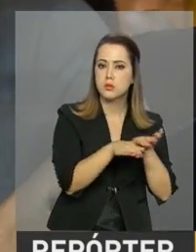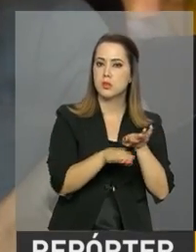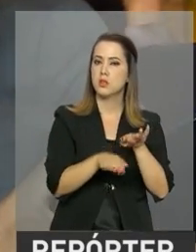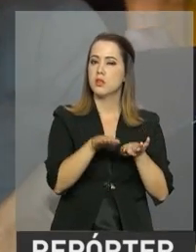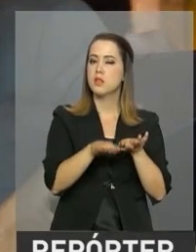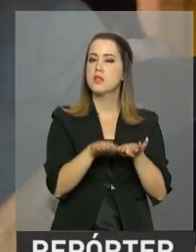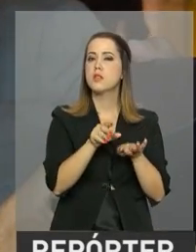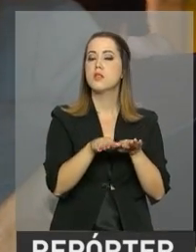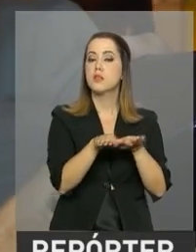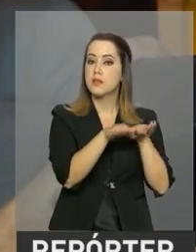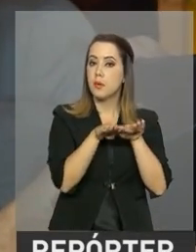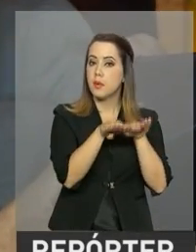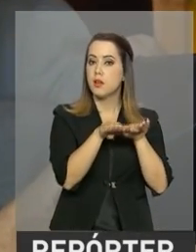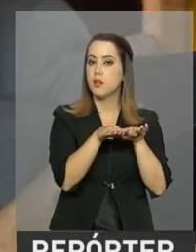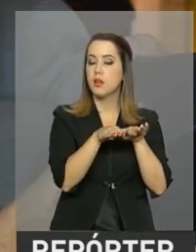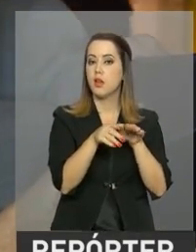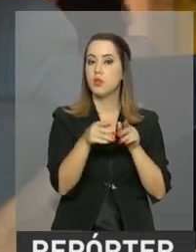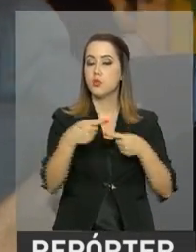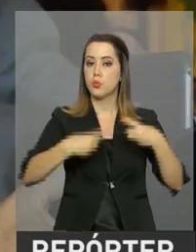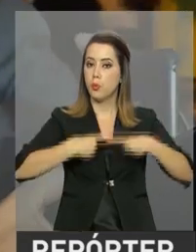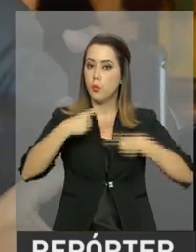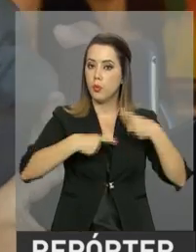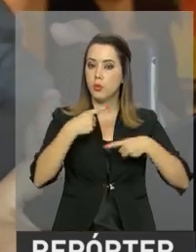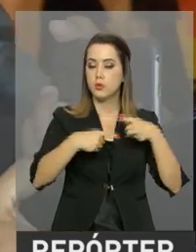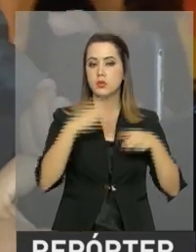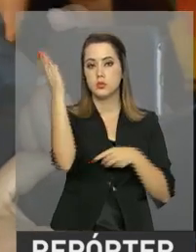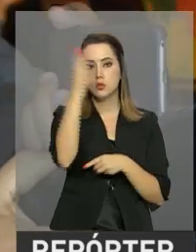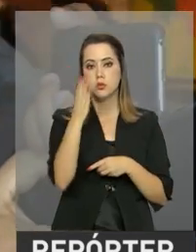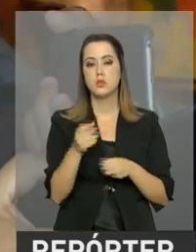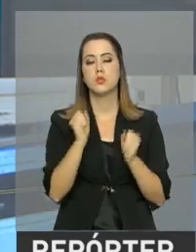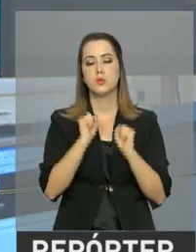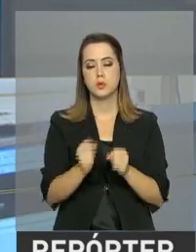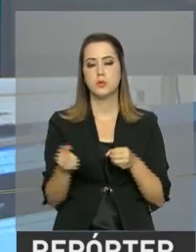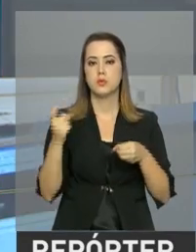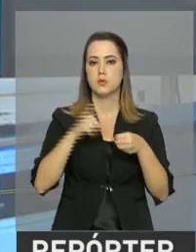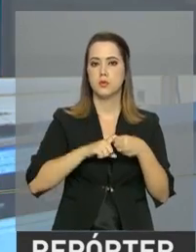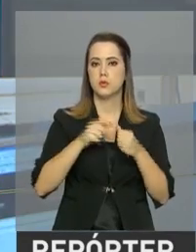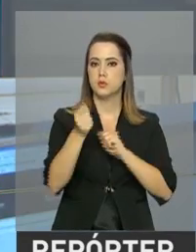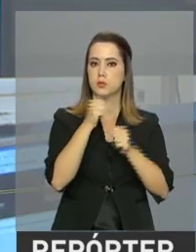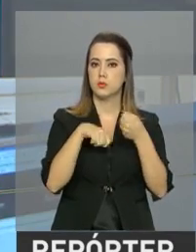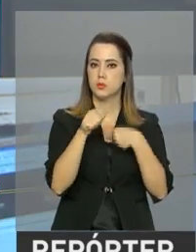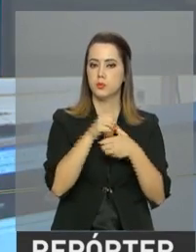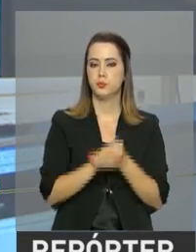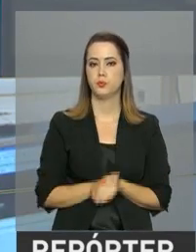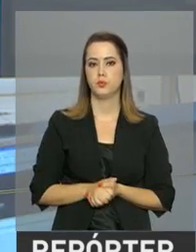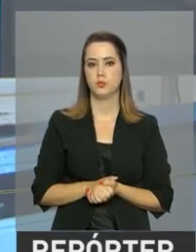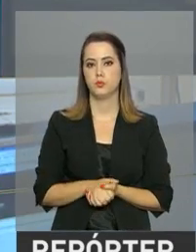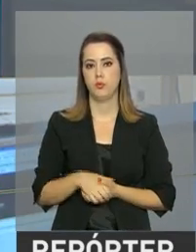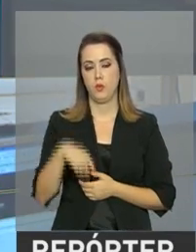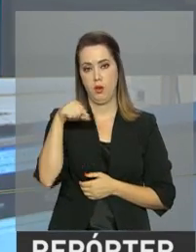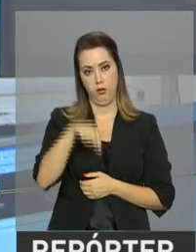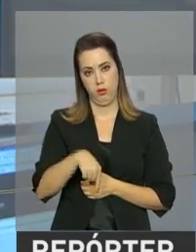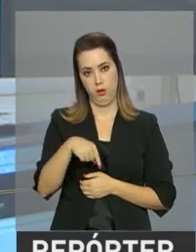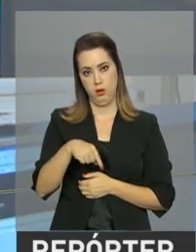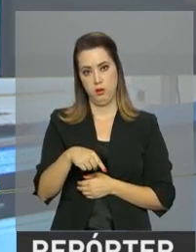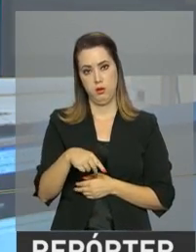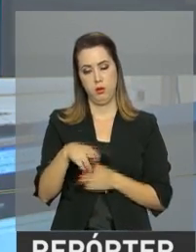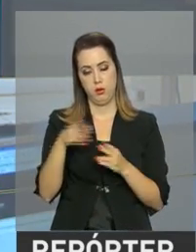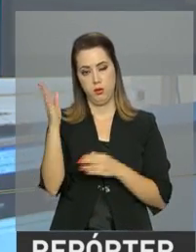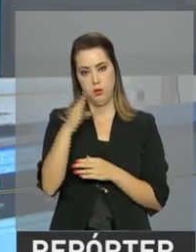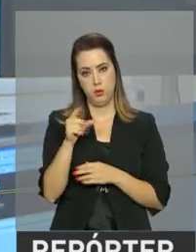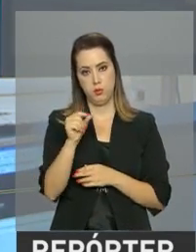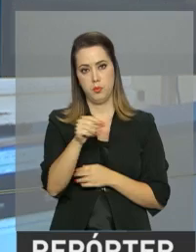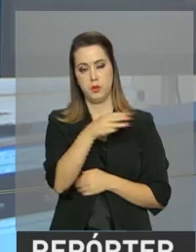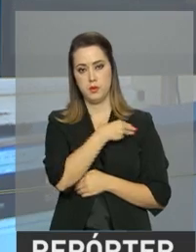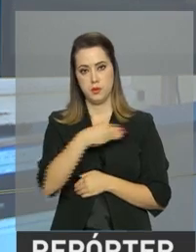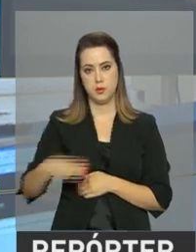Brasil e nas possibilidades da nossa recuperação econômica. Por aqui, o ministro-chefe da Casa Civil, Eliseu